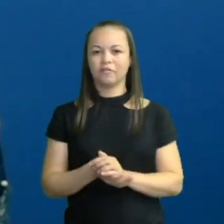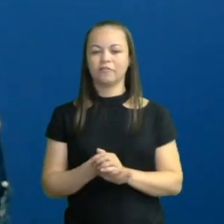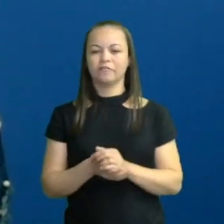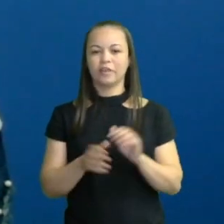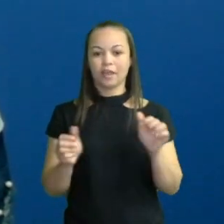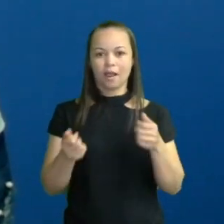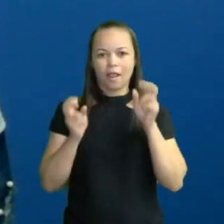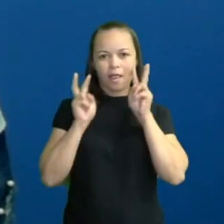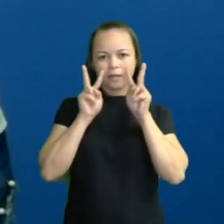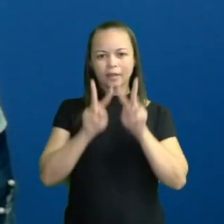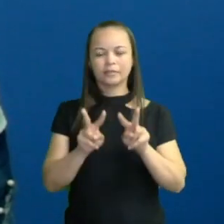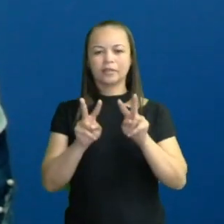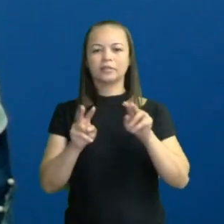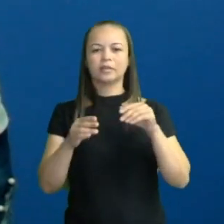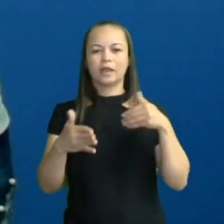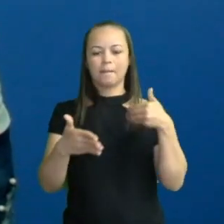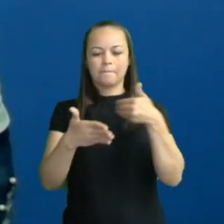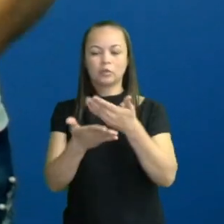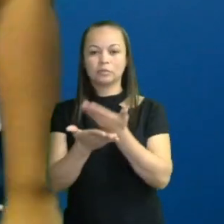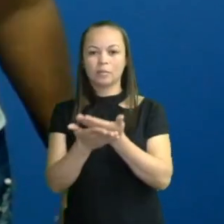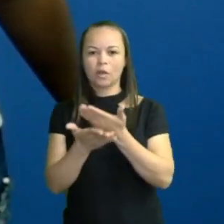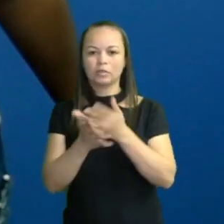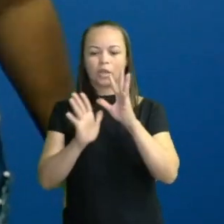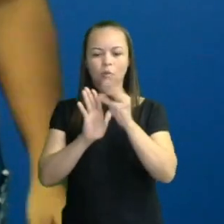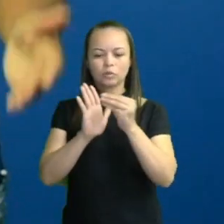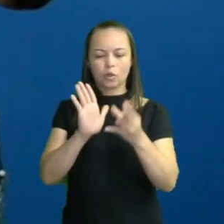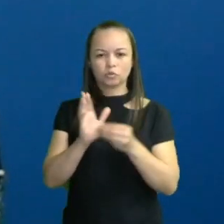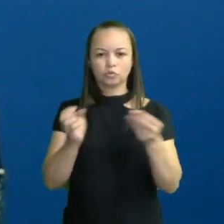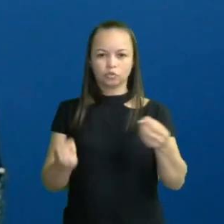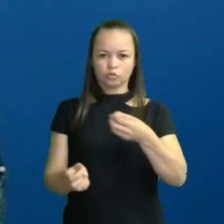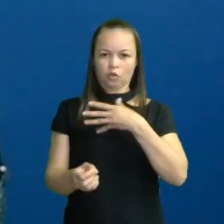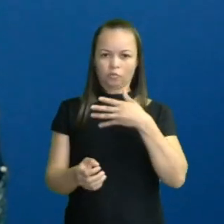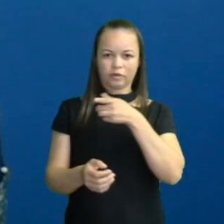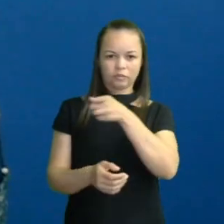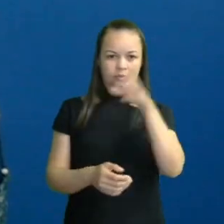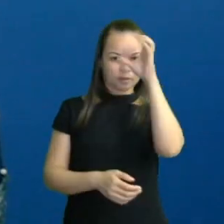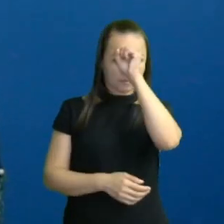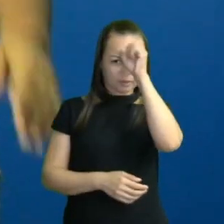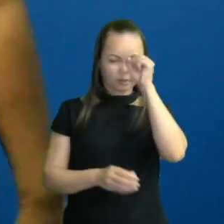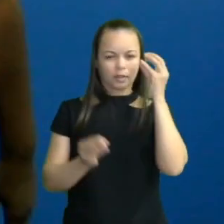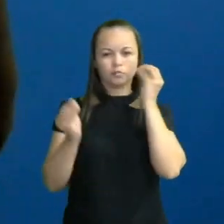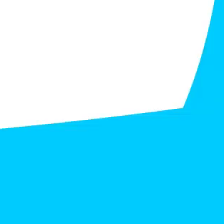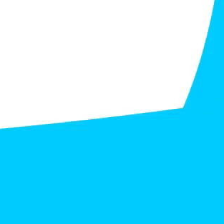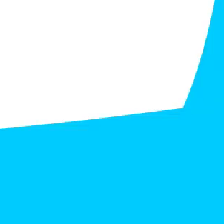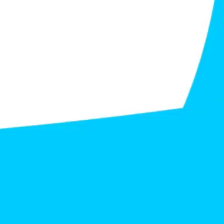ligadinho que na próxima aula tem conteúdos novos para você aprender. Um beijo!